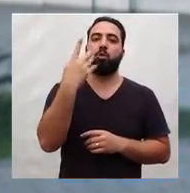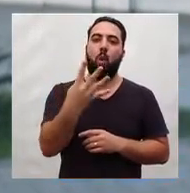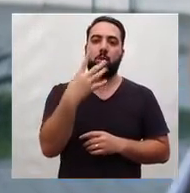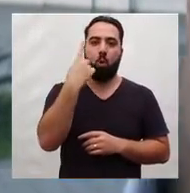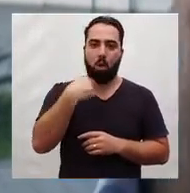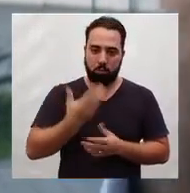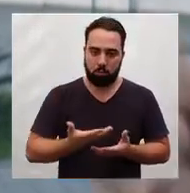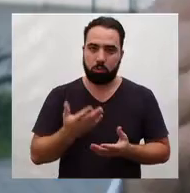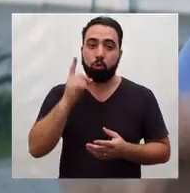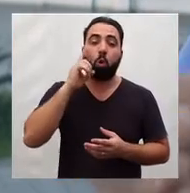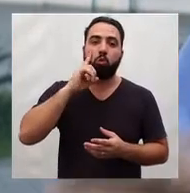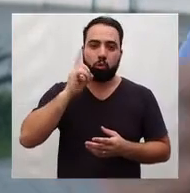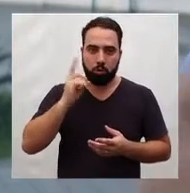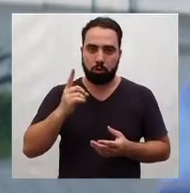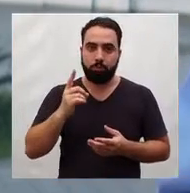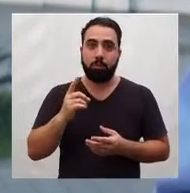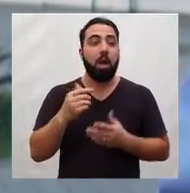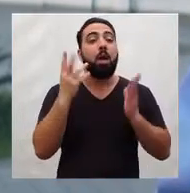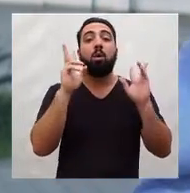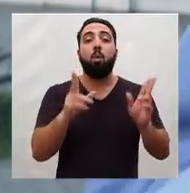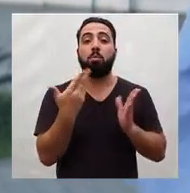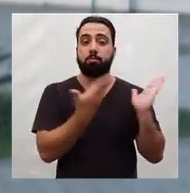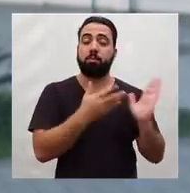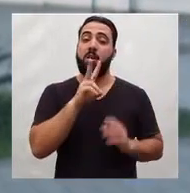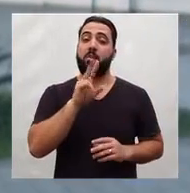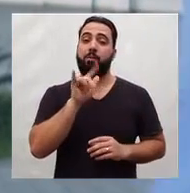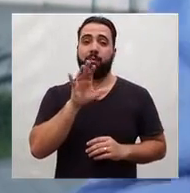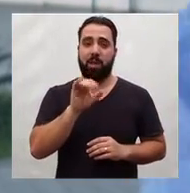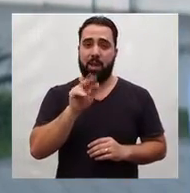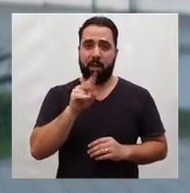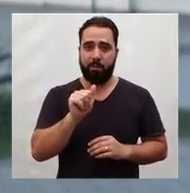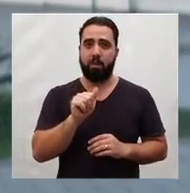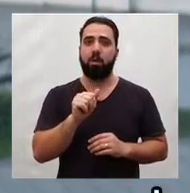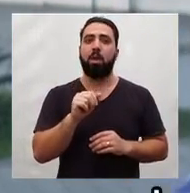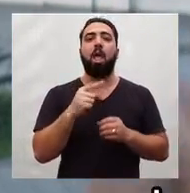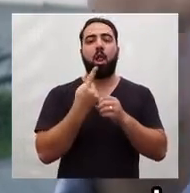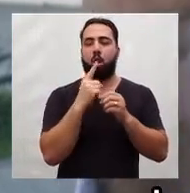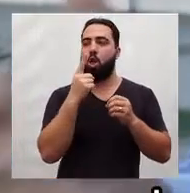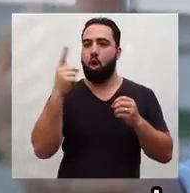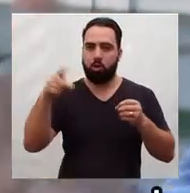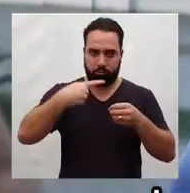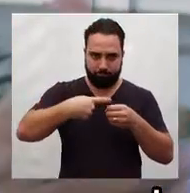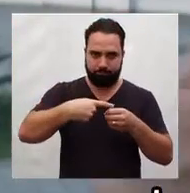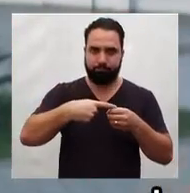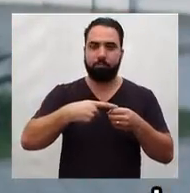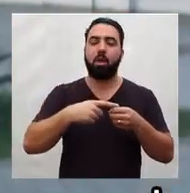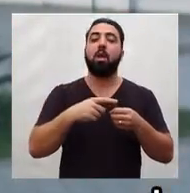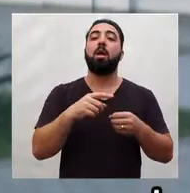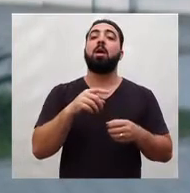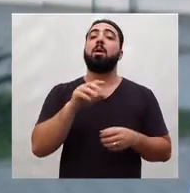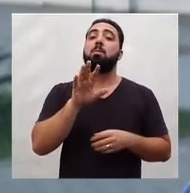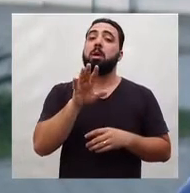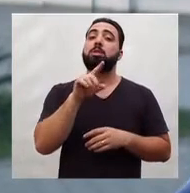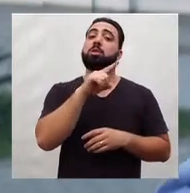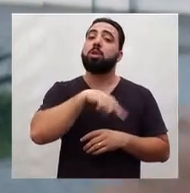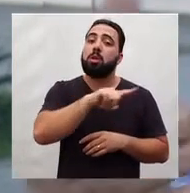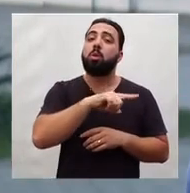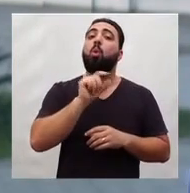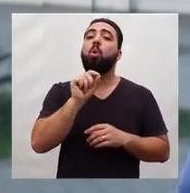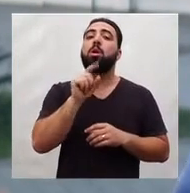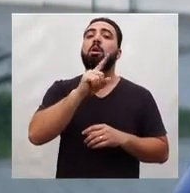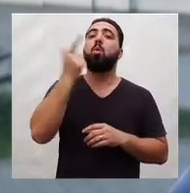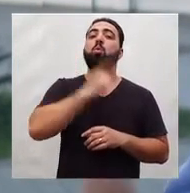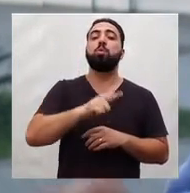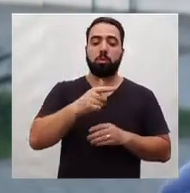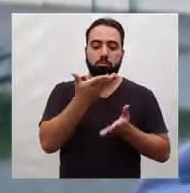delas funcionam 24 horas por dia, como esta aqui em Vila de Cava, bem distante do centro da nossa cidade. Isso faz com